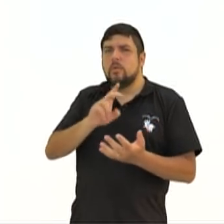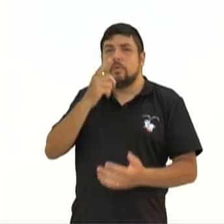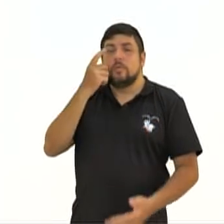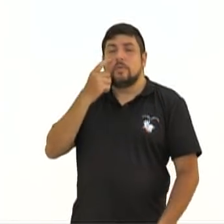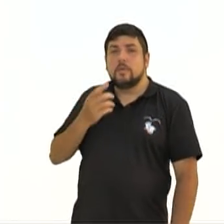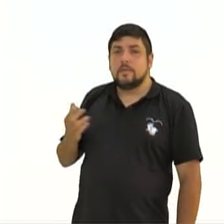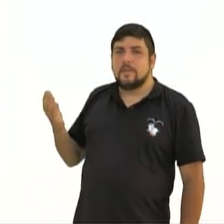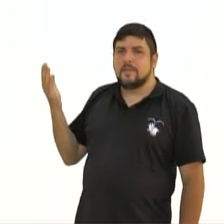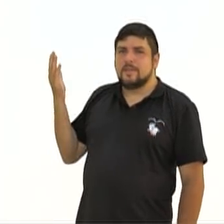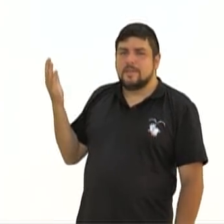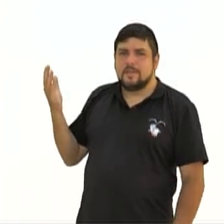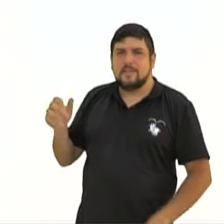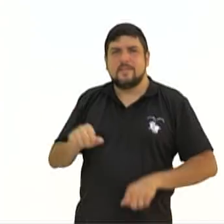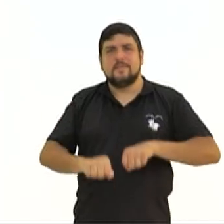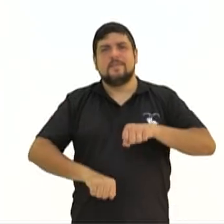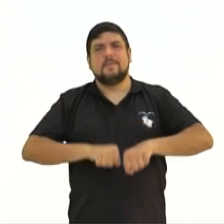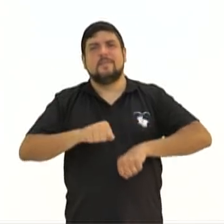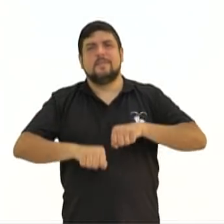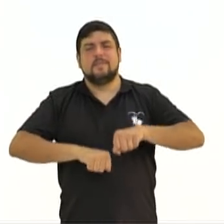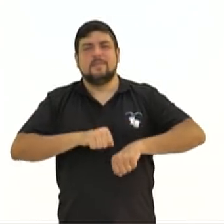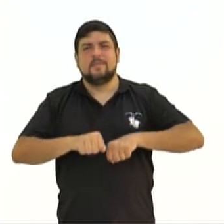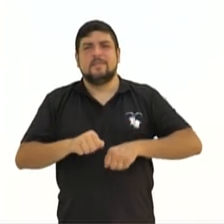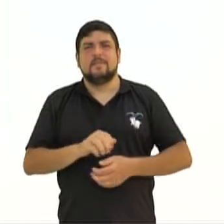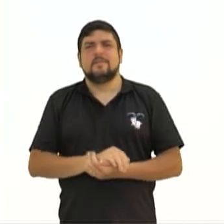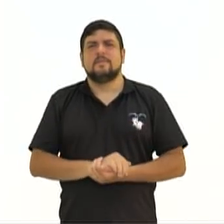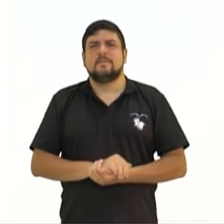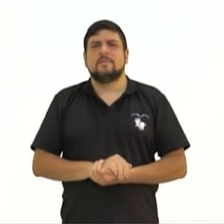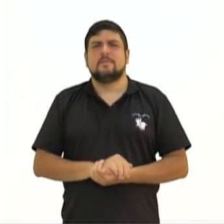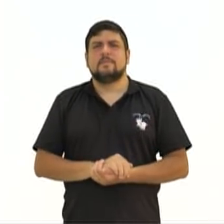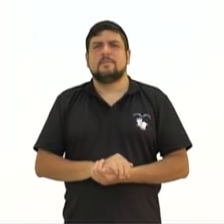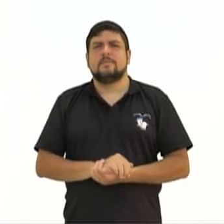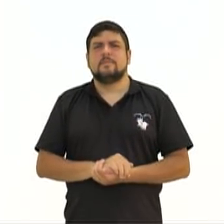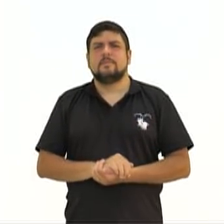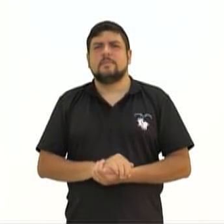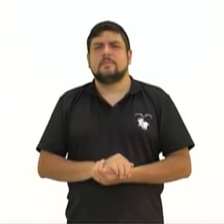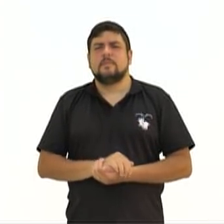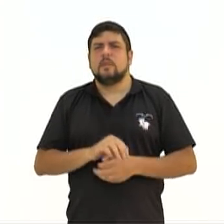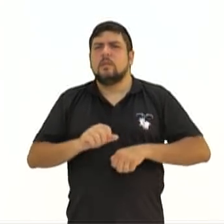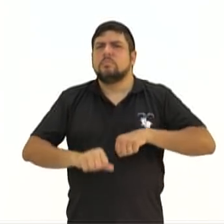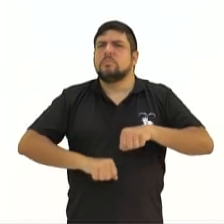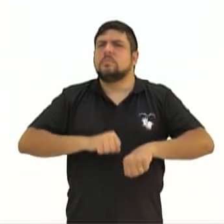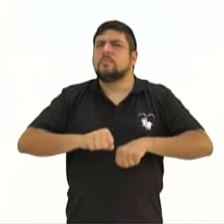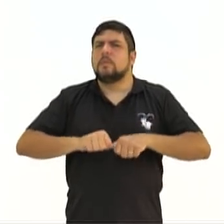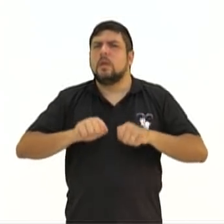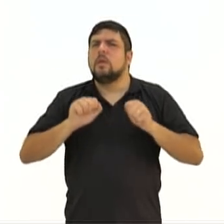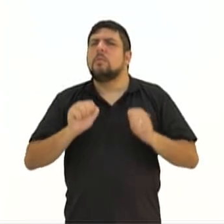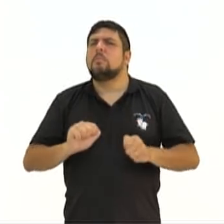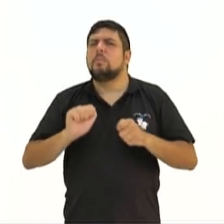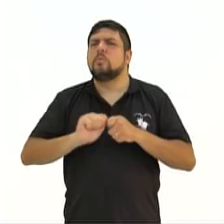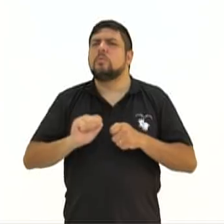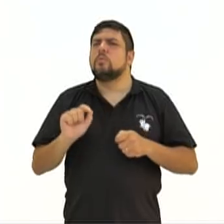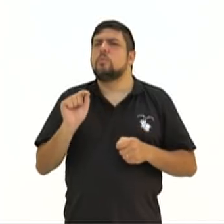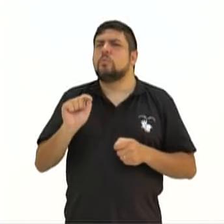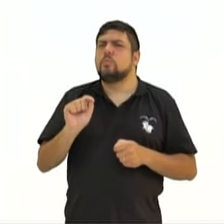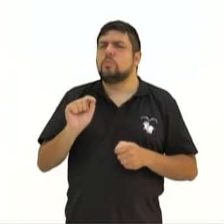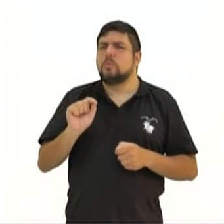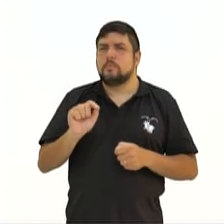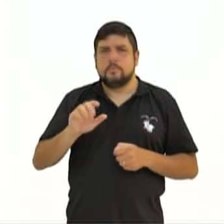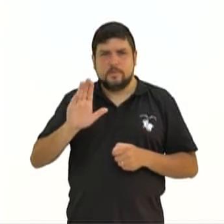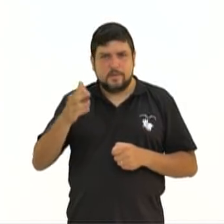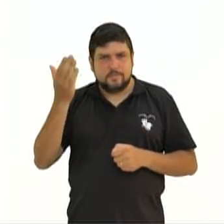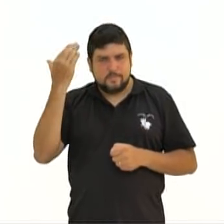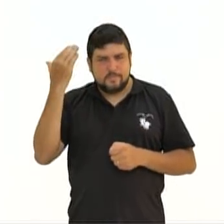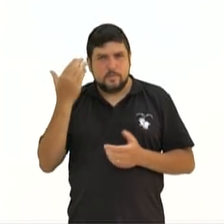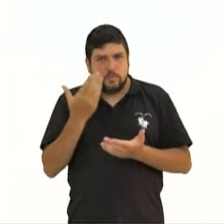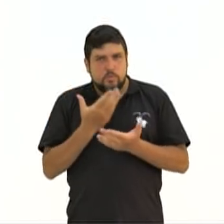ela, a nossa bicicleta? O que a gente pode fazer com a bicicleta? A gente já viu vários usos